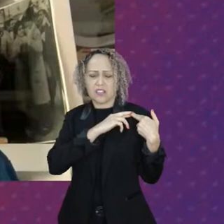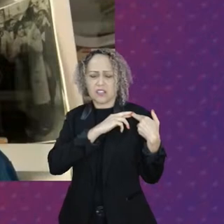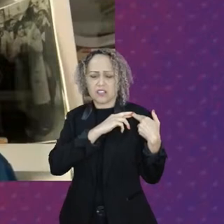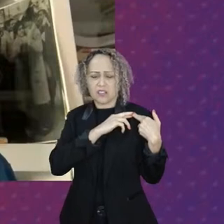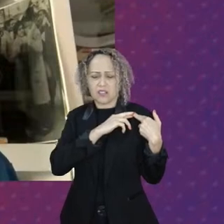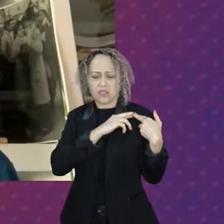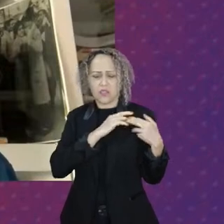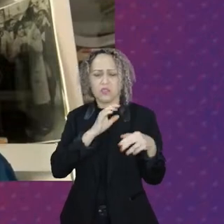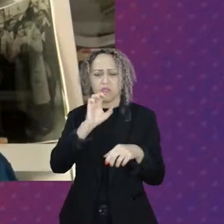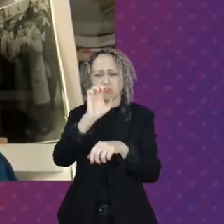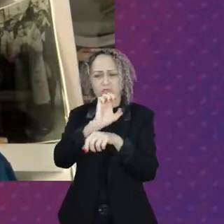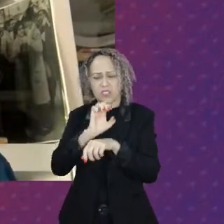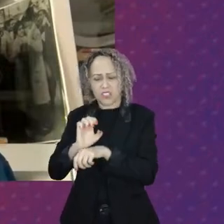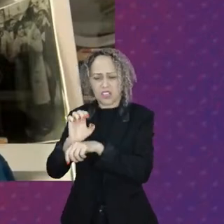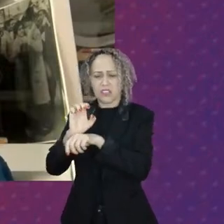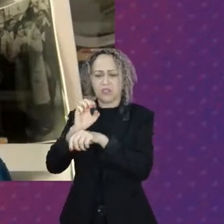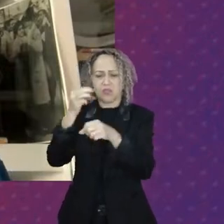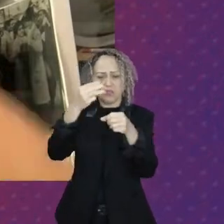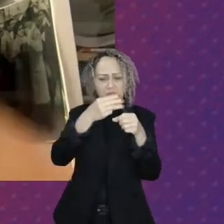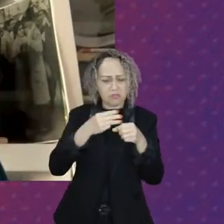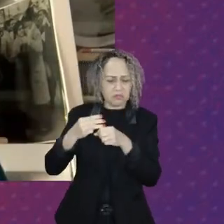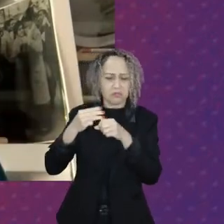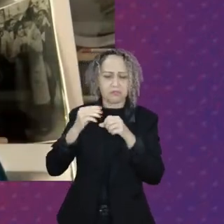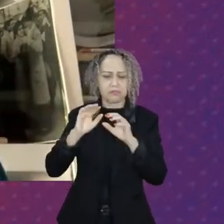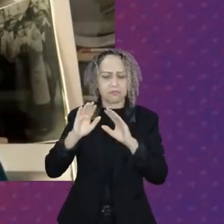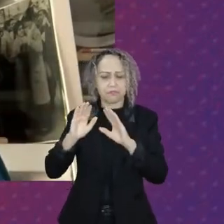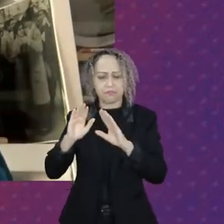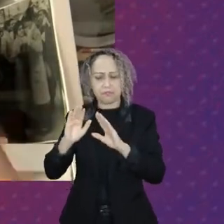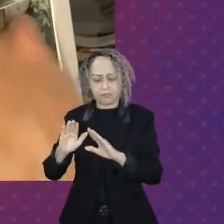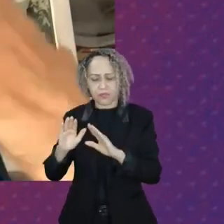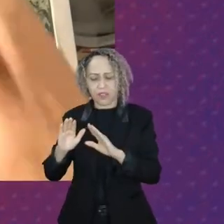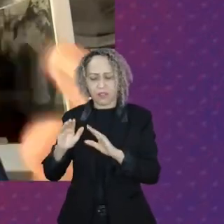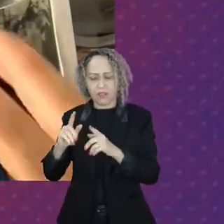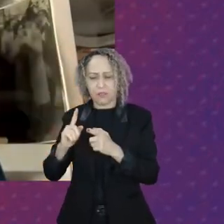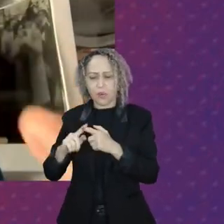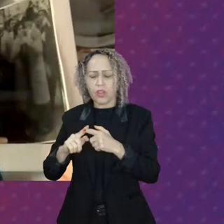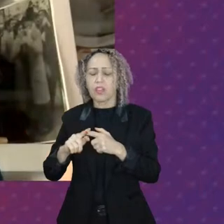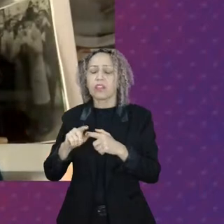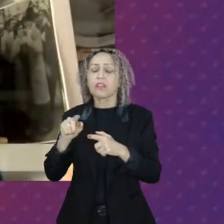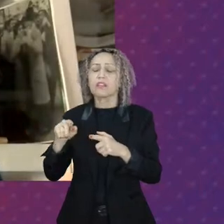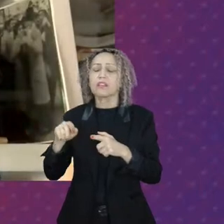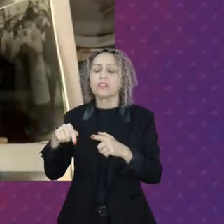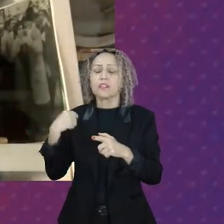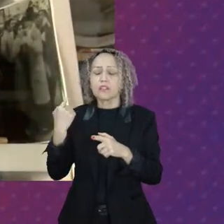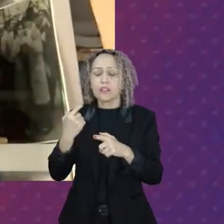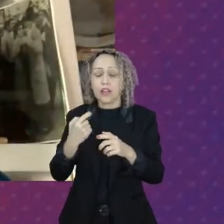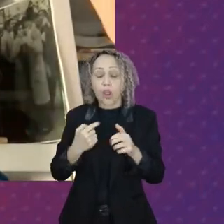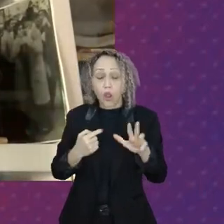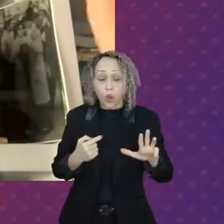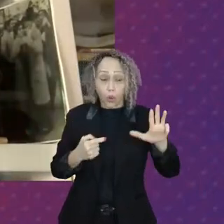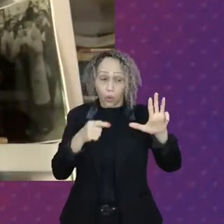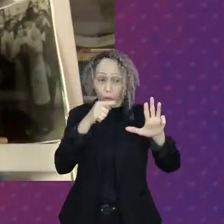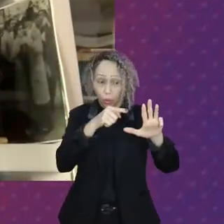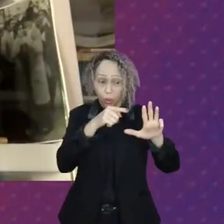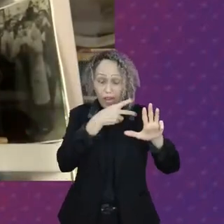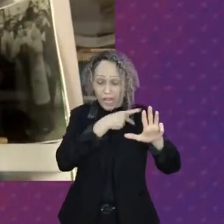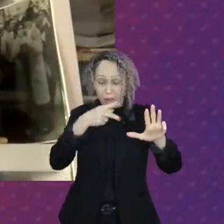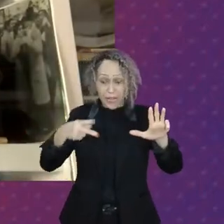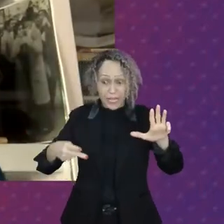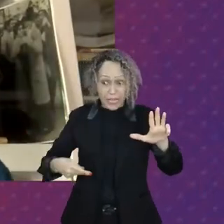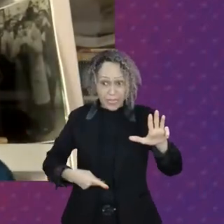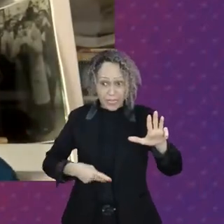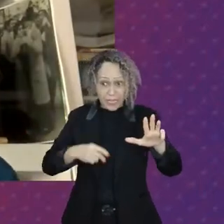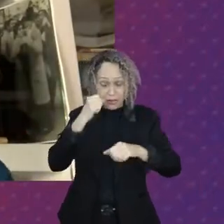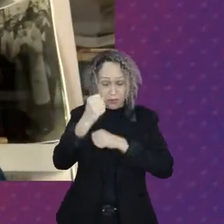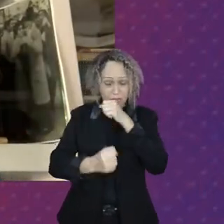o Lula na presidência, precisarão ter sustentação nos parlamentos e sustentação nas